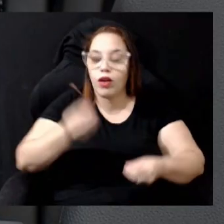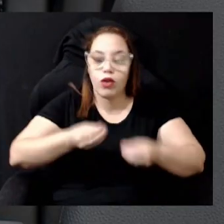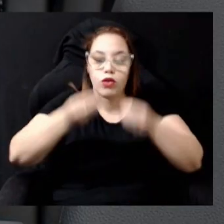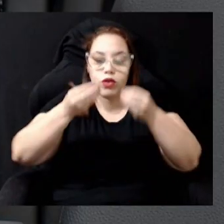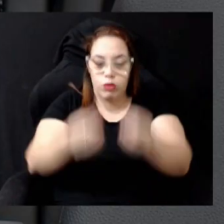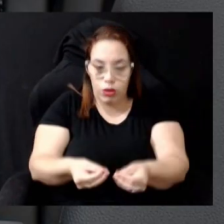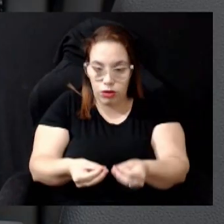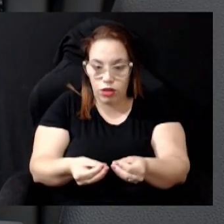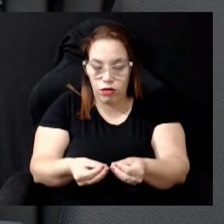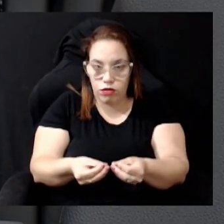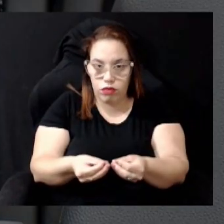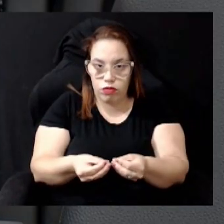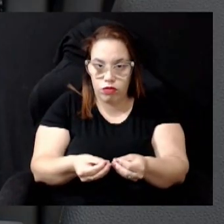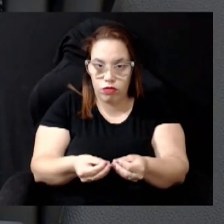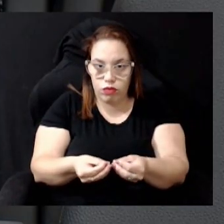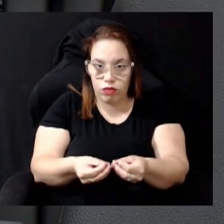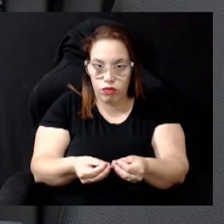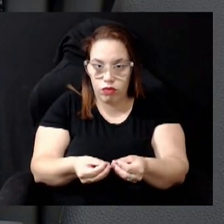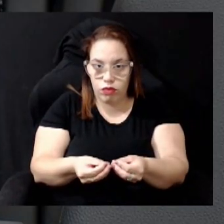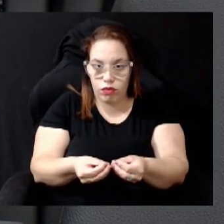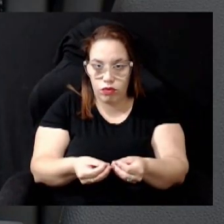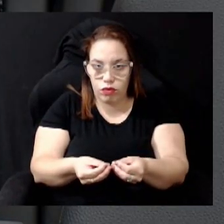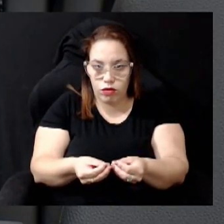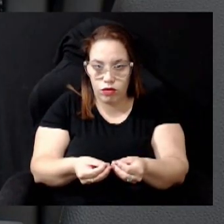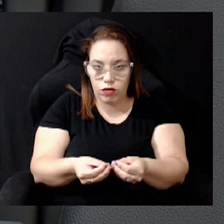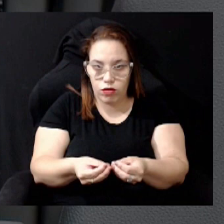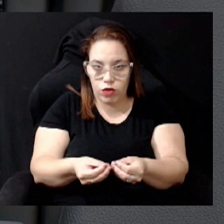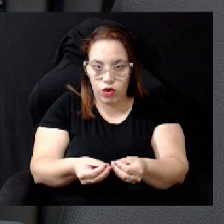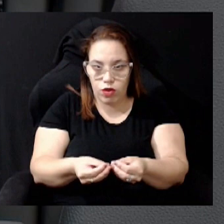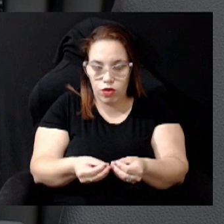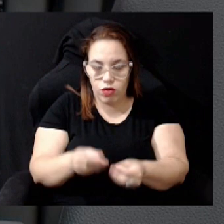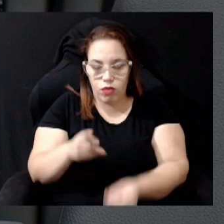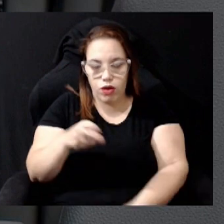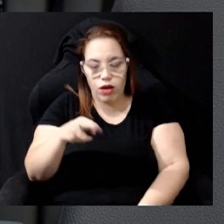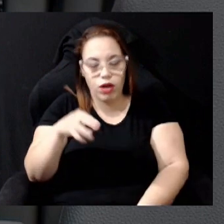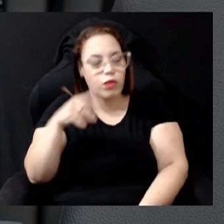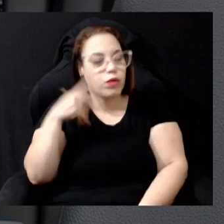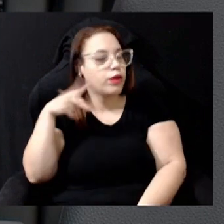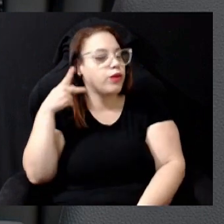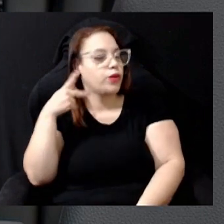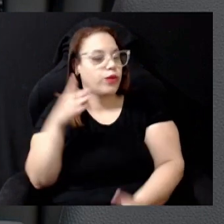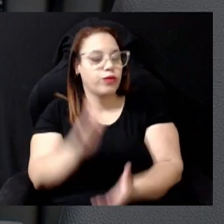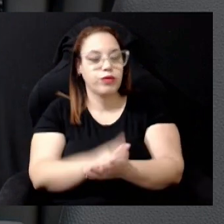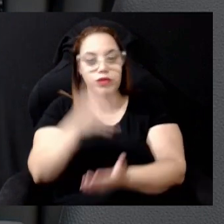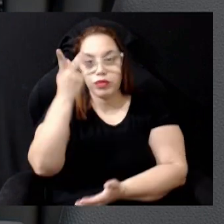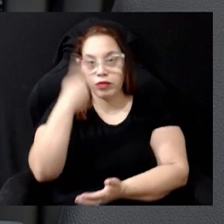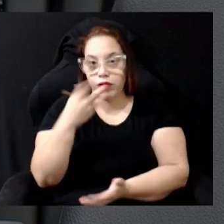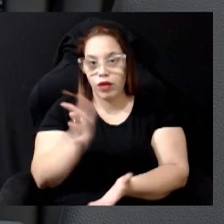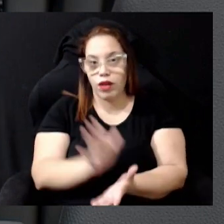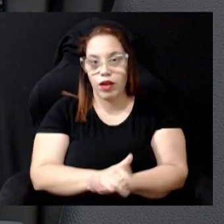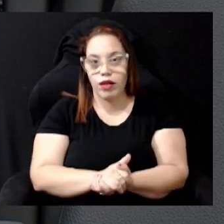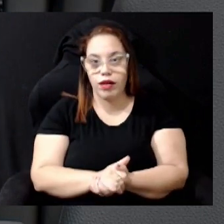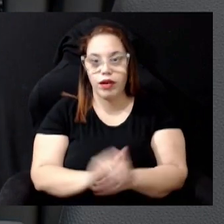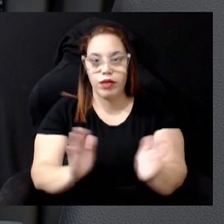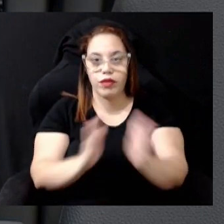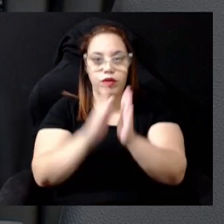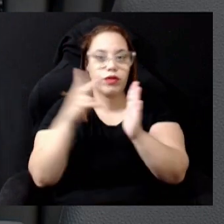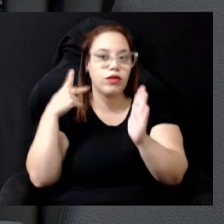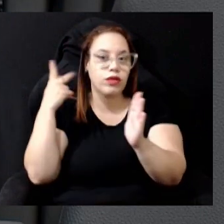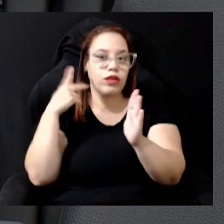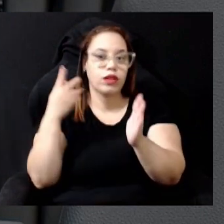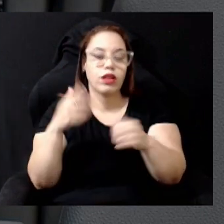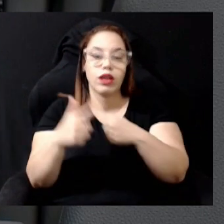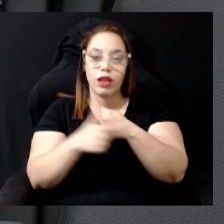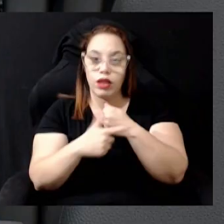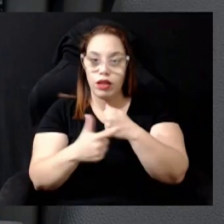parte do município, da parte do parlamento, para essa troca de experiência. Então, a frente parlamentar ela cumpre esse papel e, inclusive, do